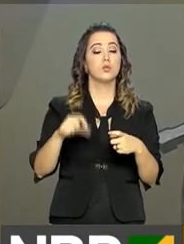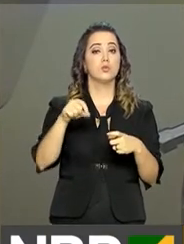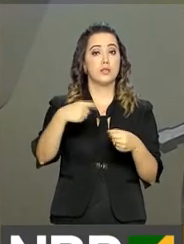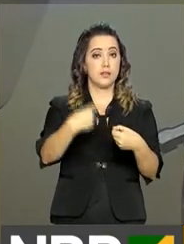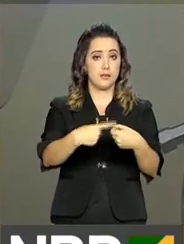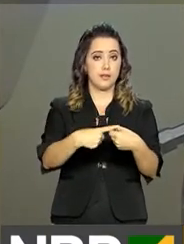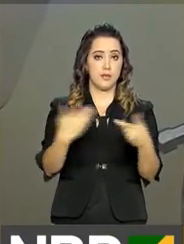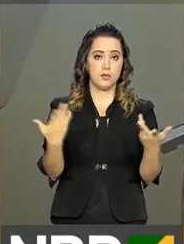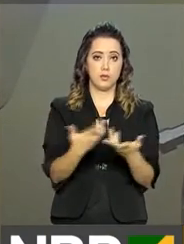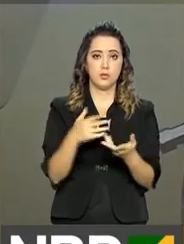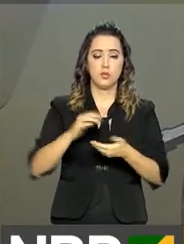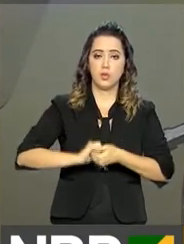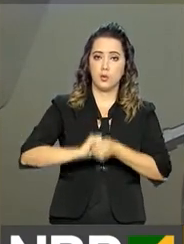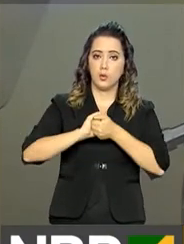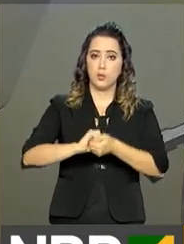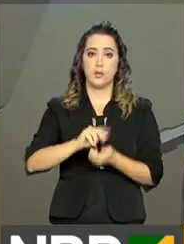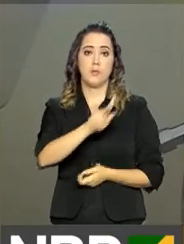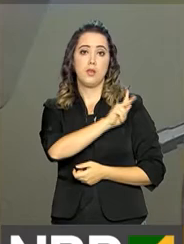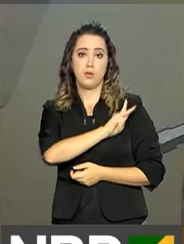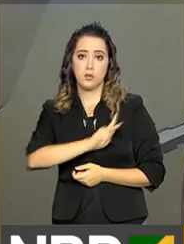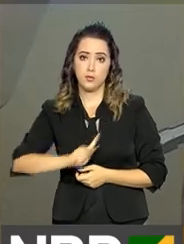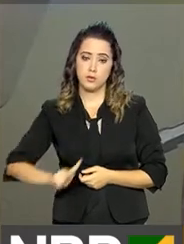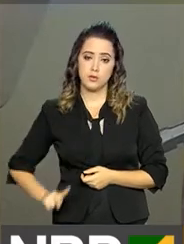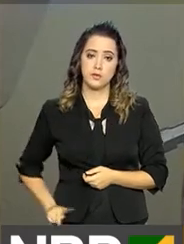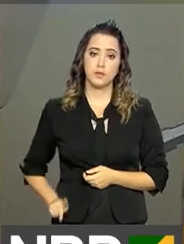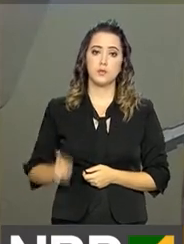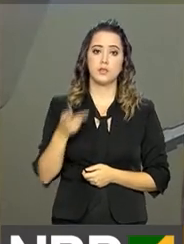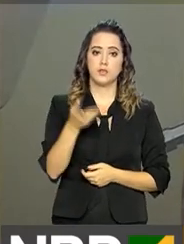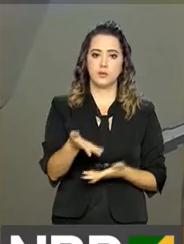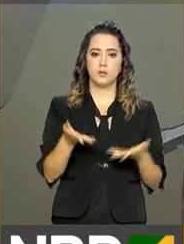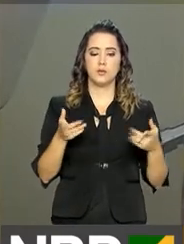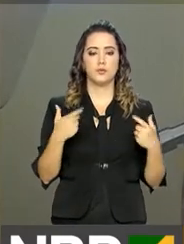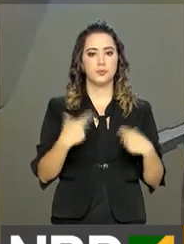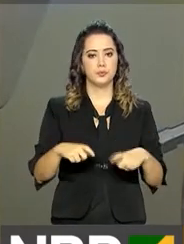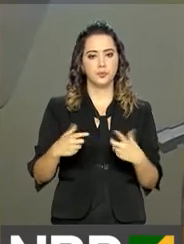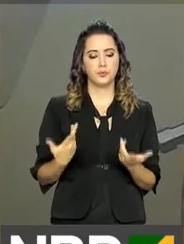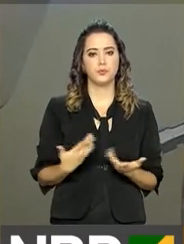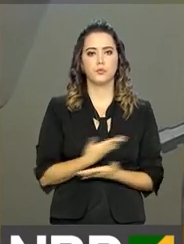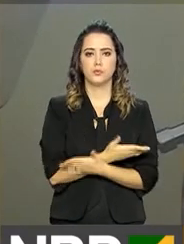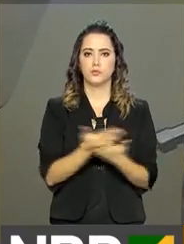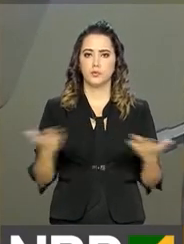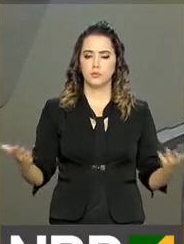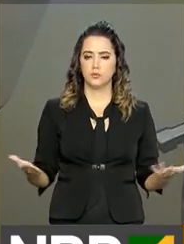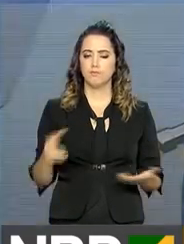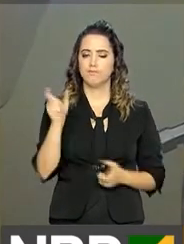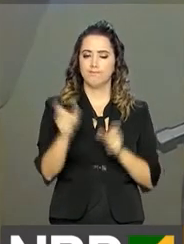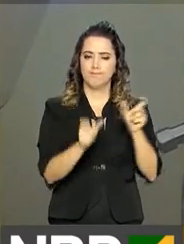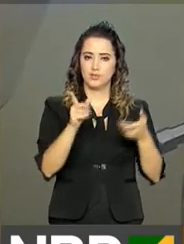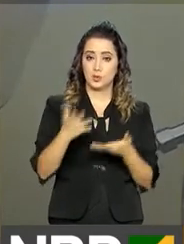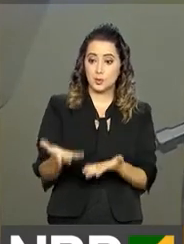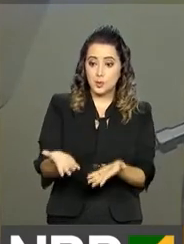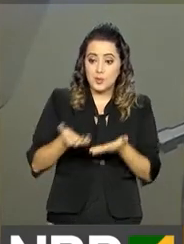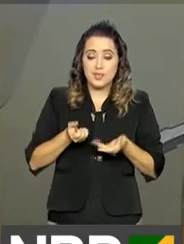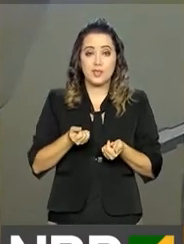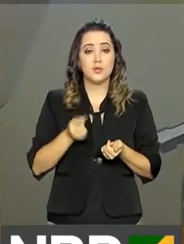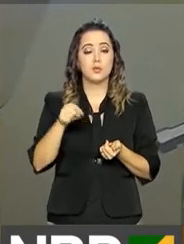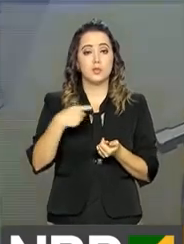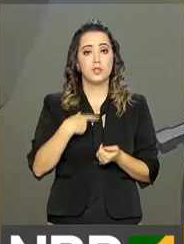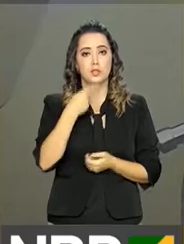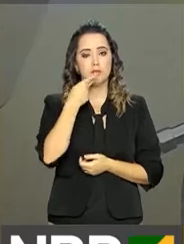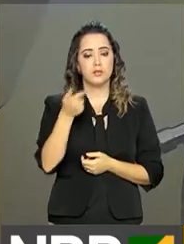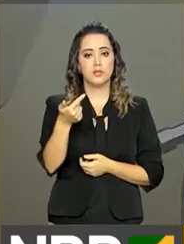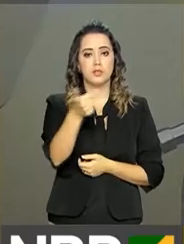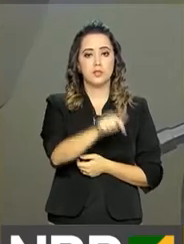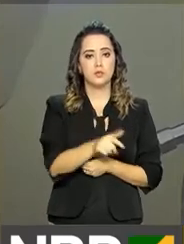de quem cumprimento os vereadores de Caraguá e da região. Senhoras e senhores beneficiários, eu quero fazer alguns